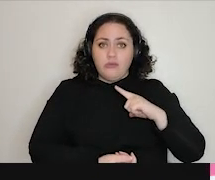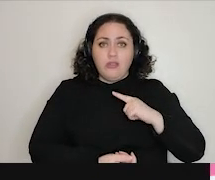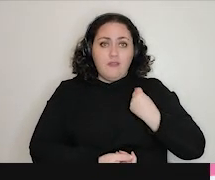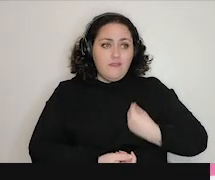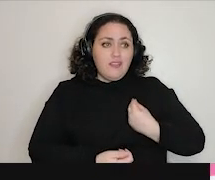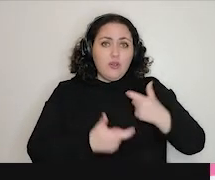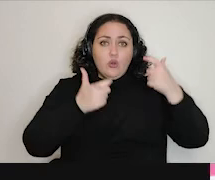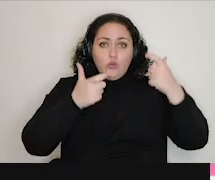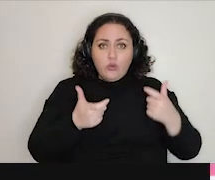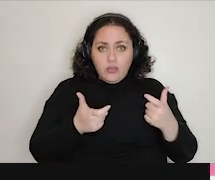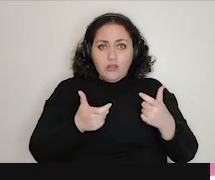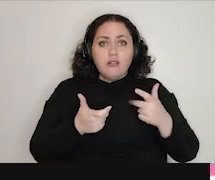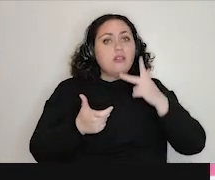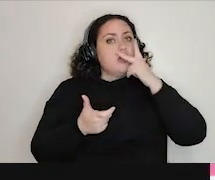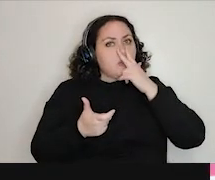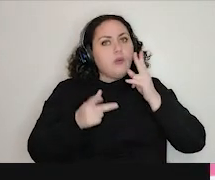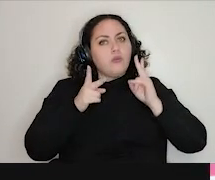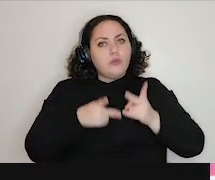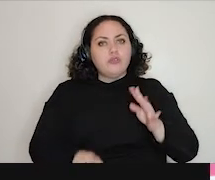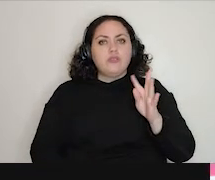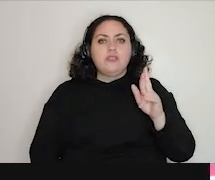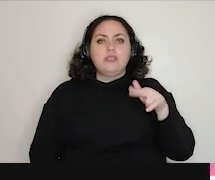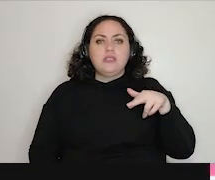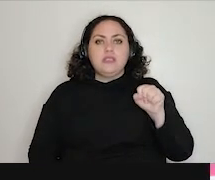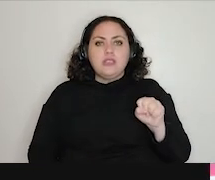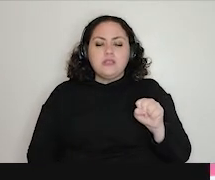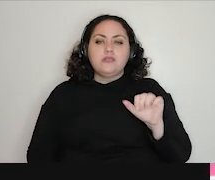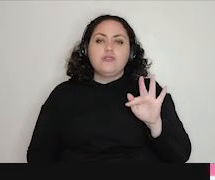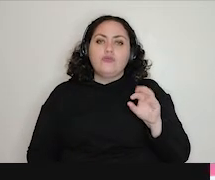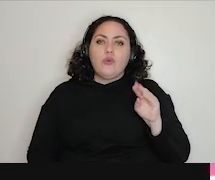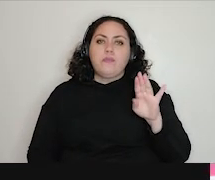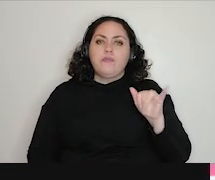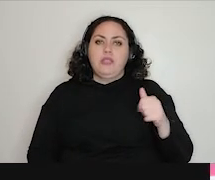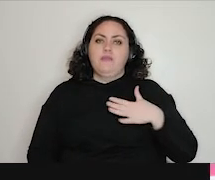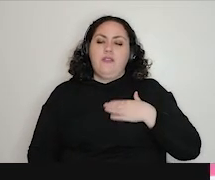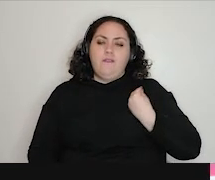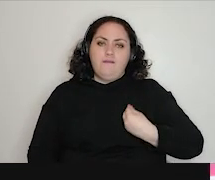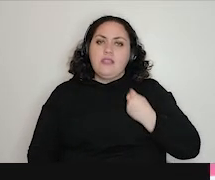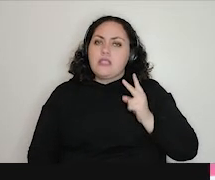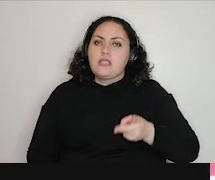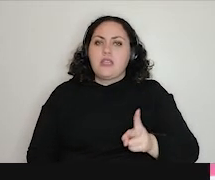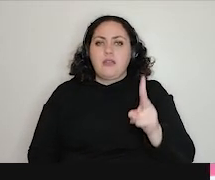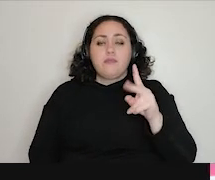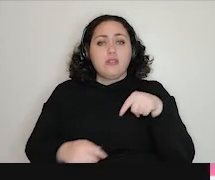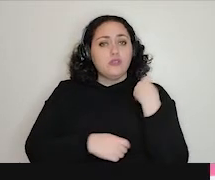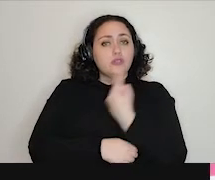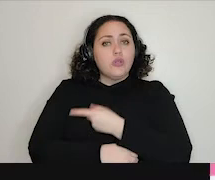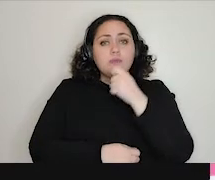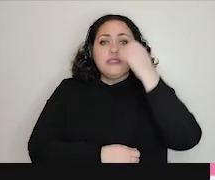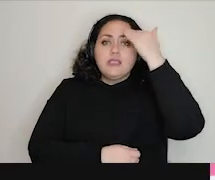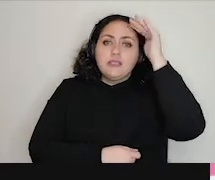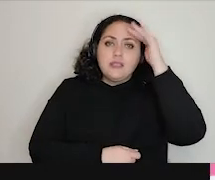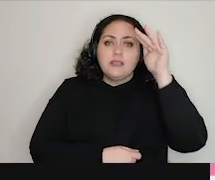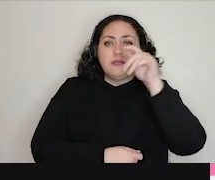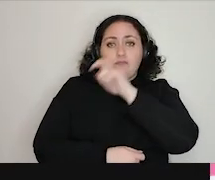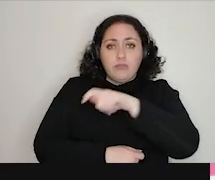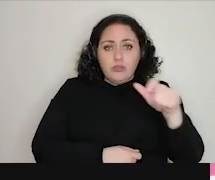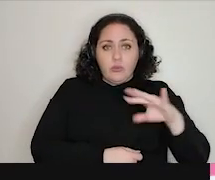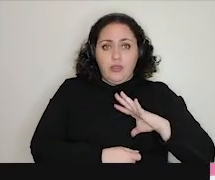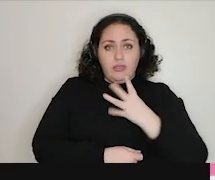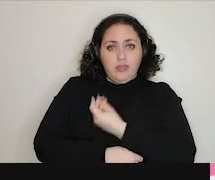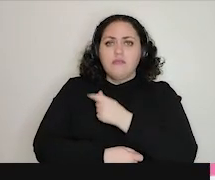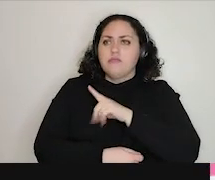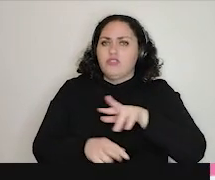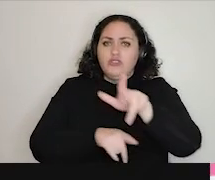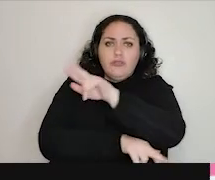esteja nesse local, ainda assim a transfobia ela está constante, presente na minha vida. Né? Então, a gente precisa ter entendimento de que as pessoas trans